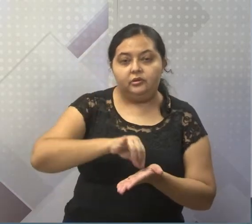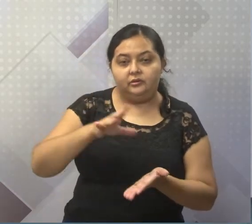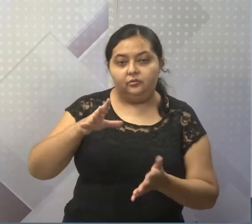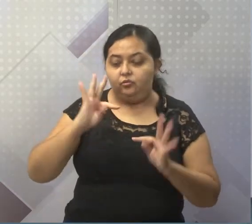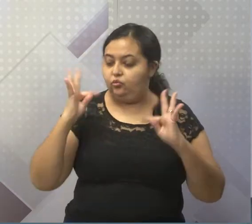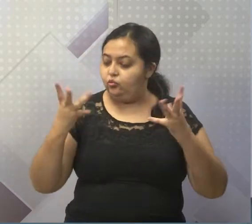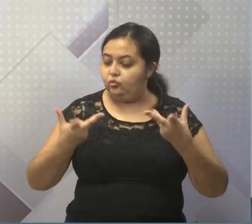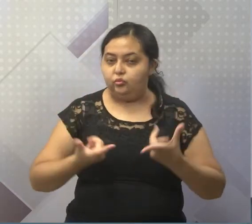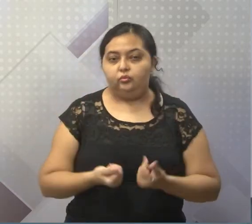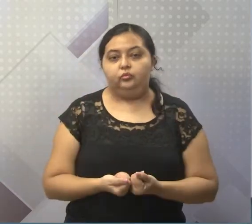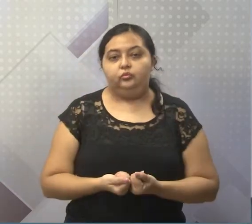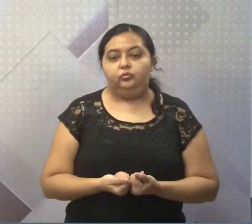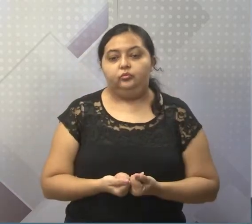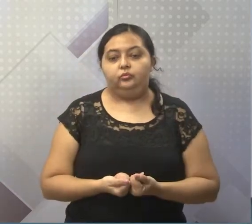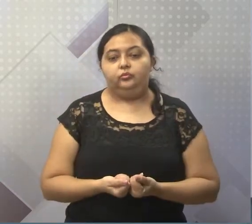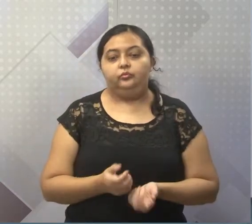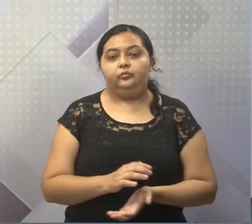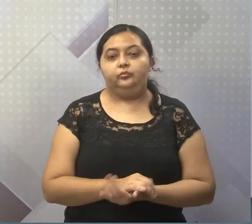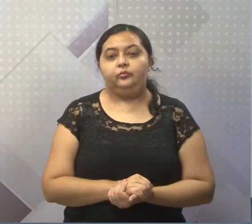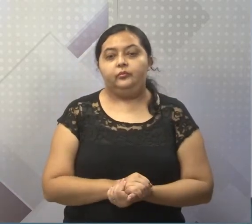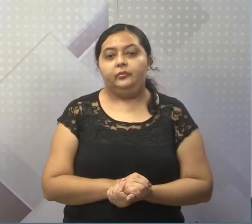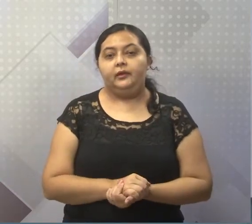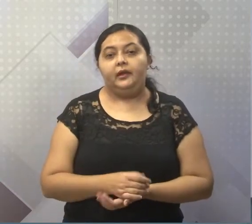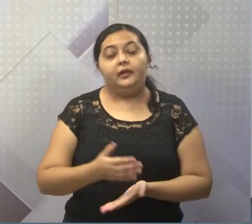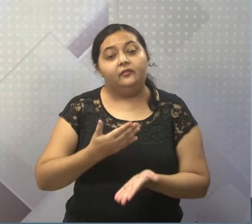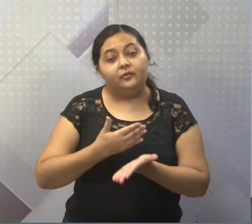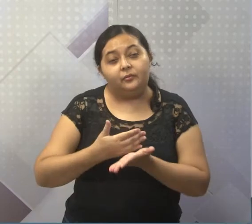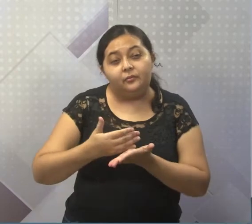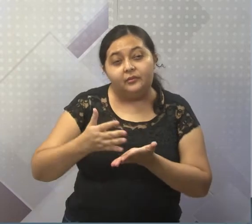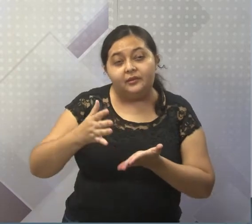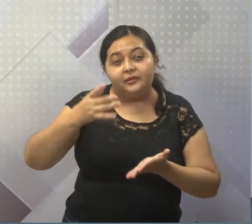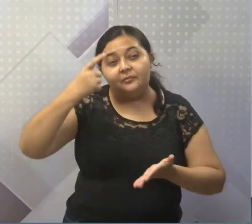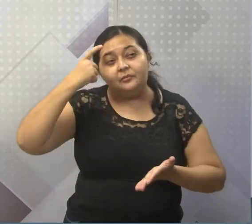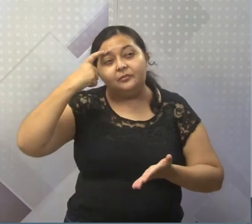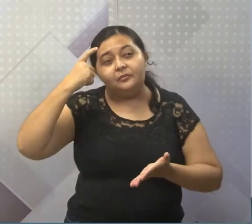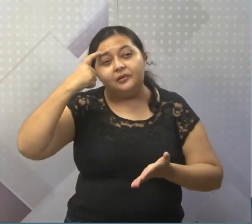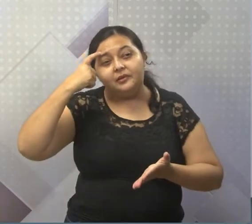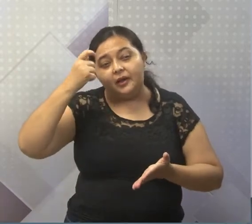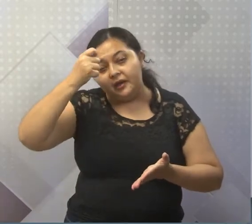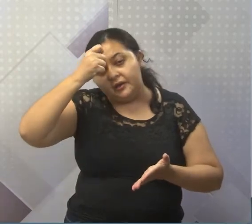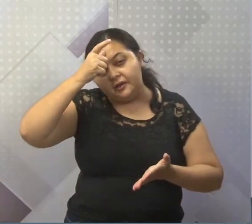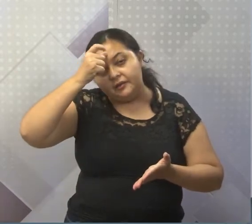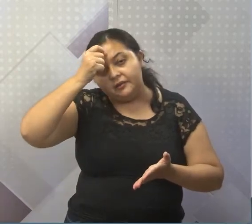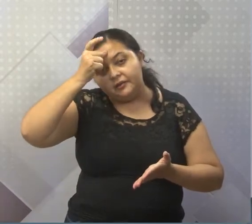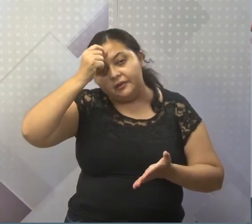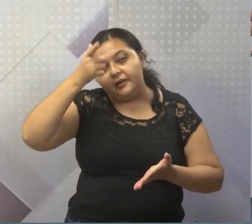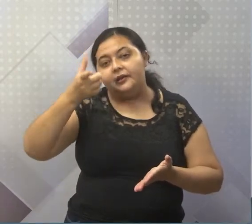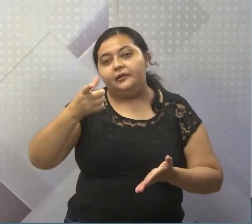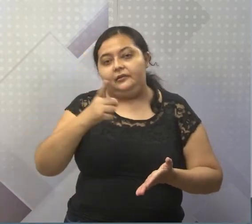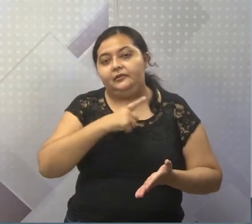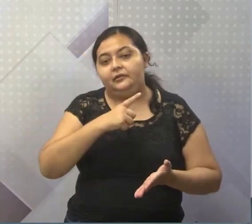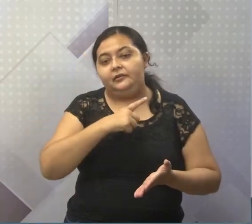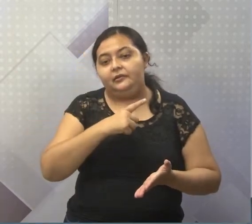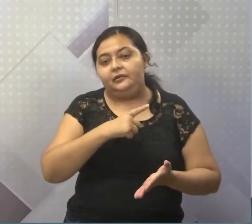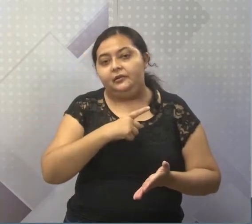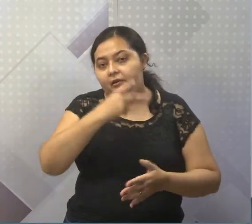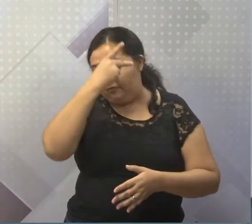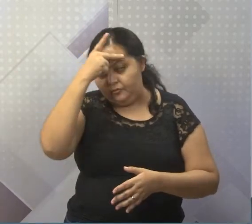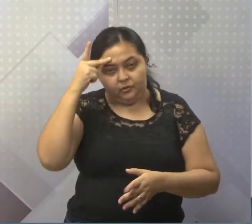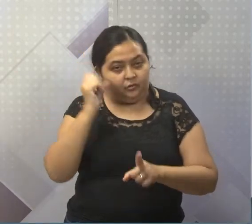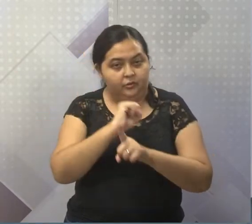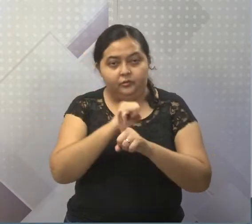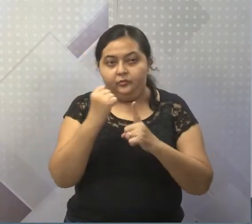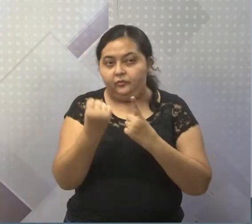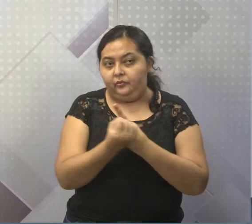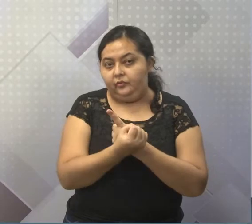aonde ele vai pensar ele vai começar a colocar as suas ideias né quando eu falo homem o homem da sociedade uma like